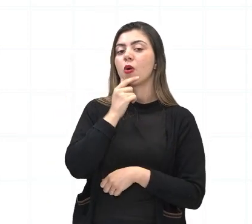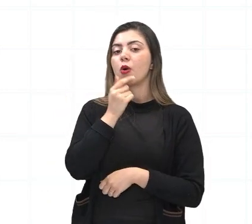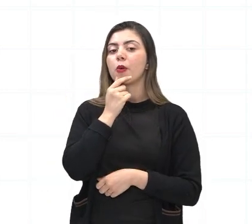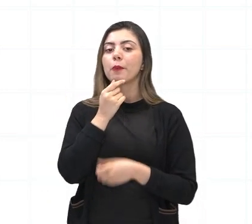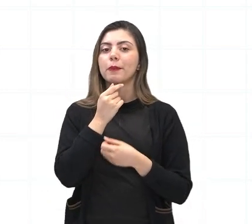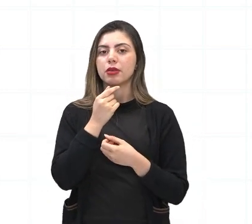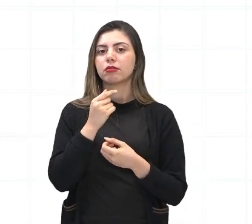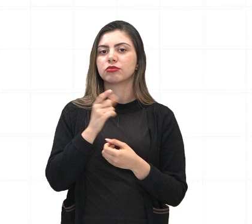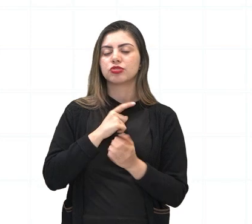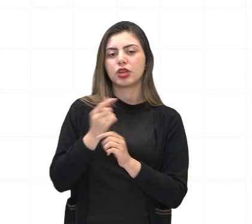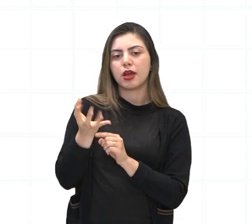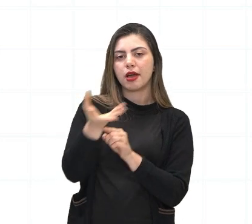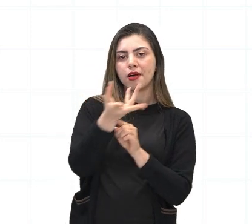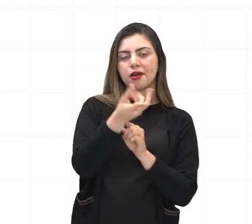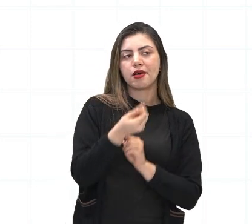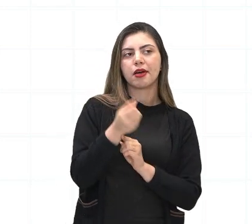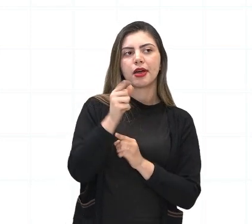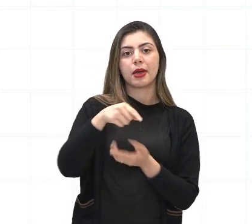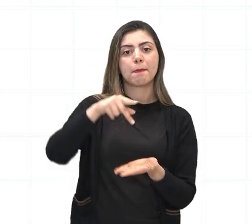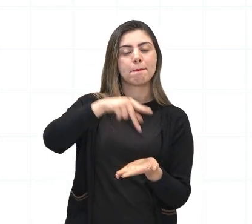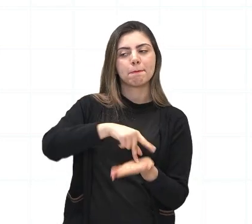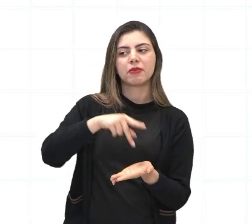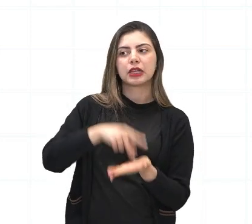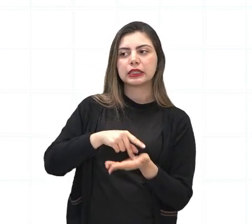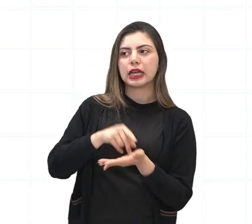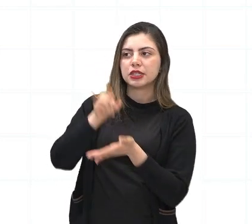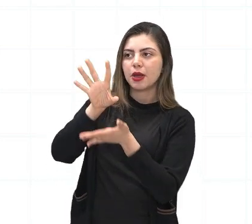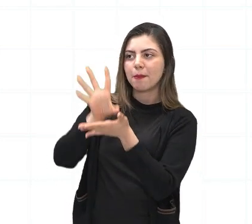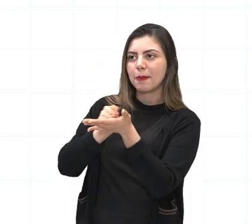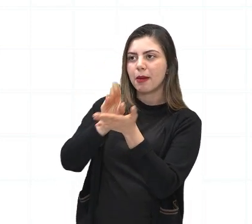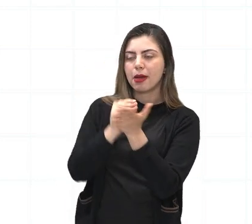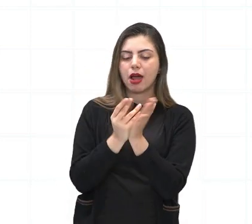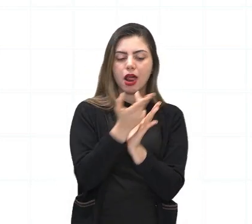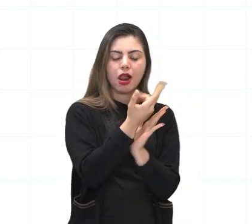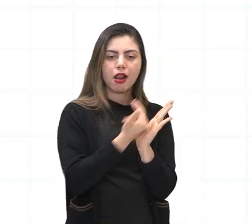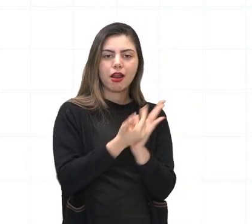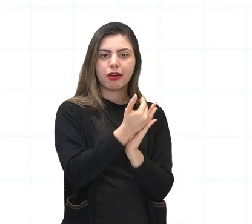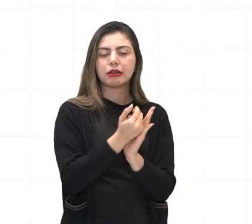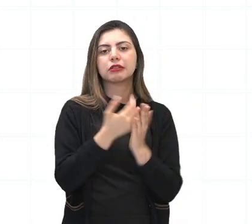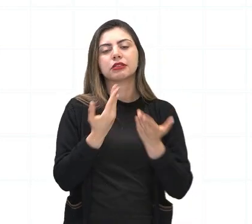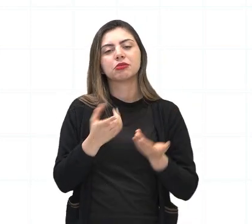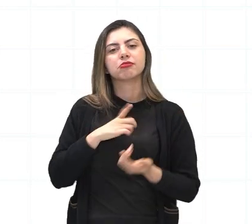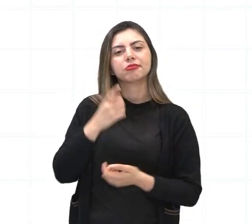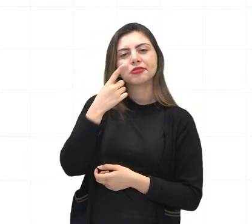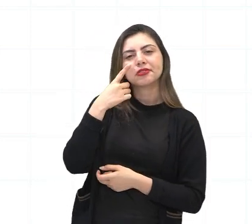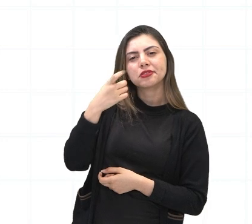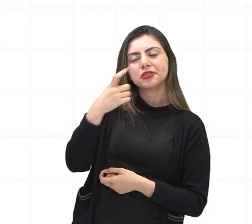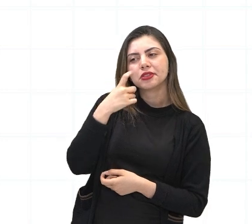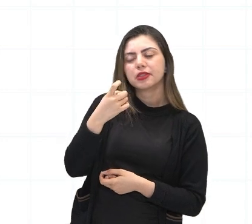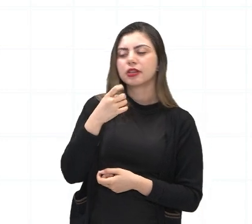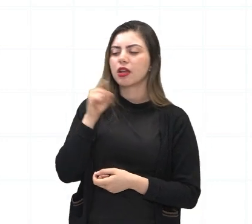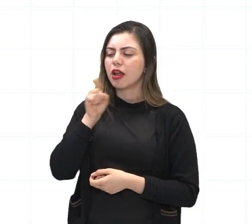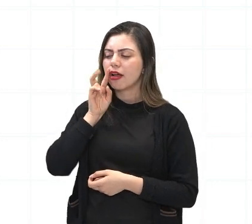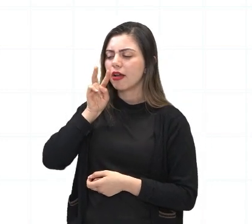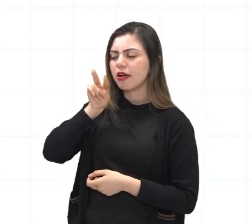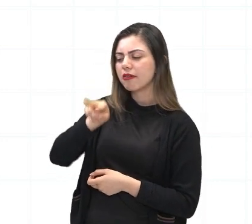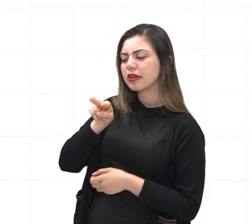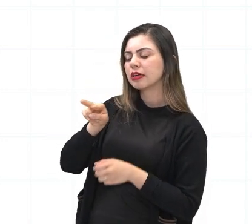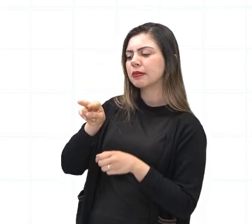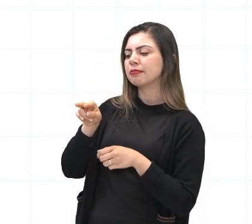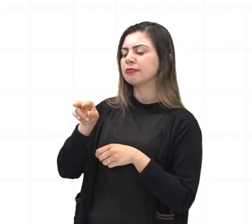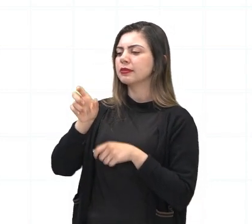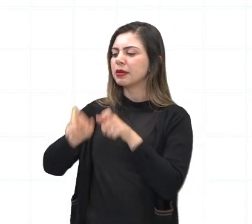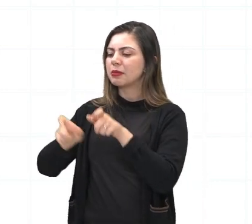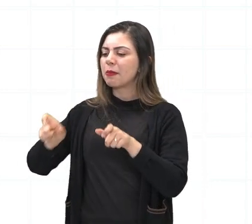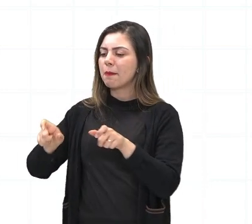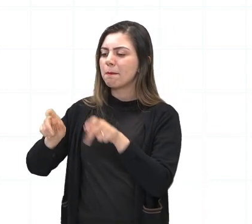essa essa questão da estética realista né então ele tinha interesse ele tinha empatia pela